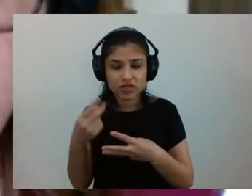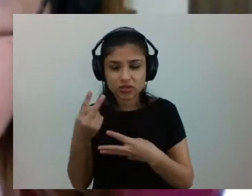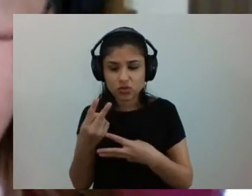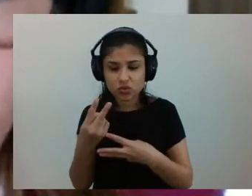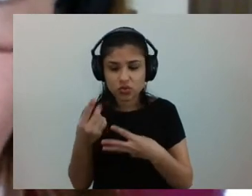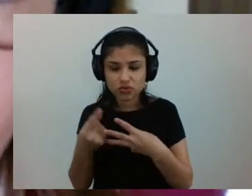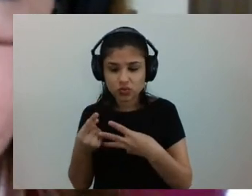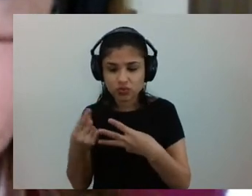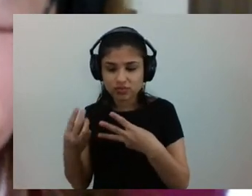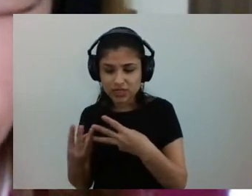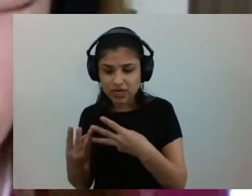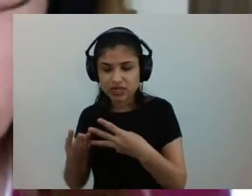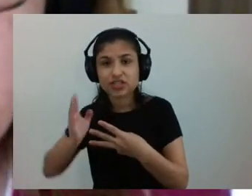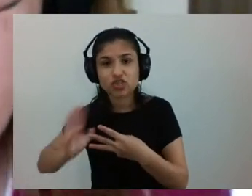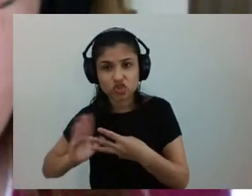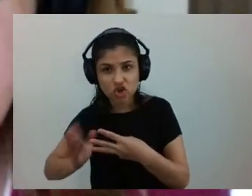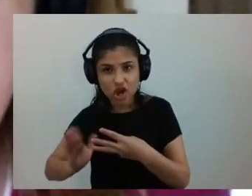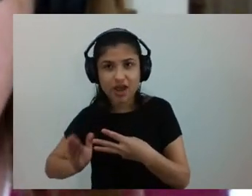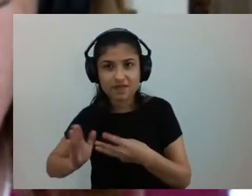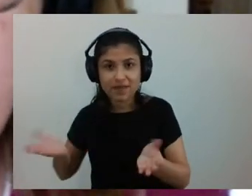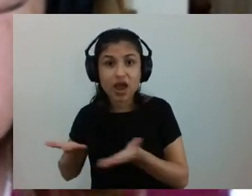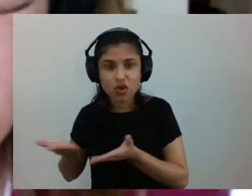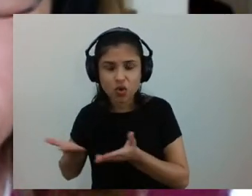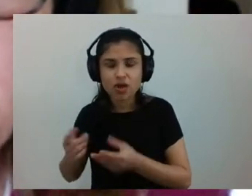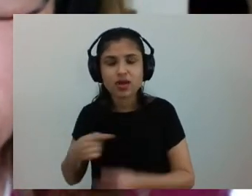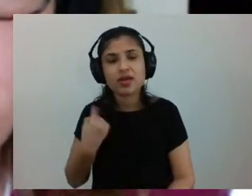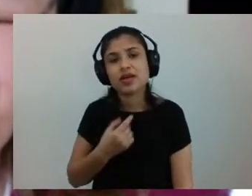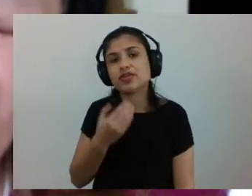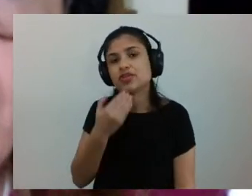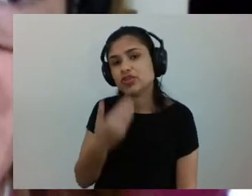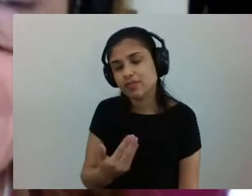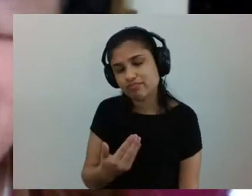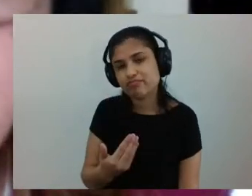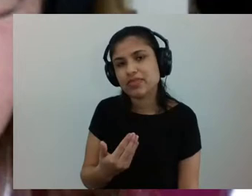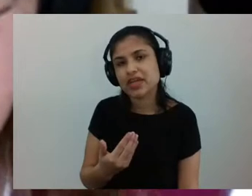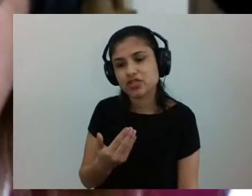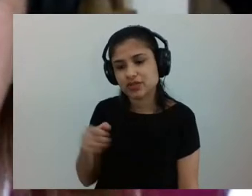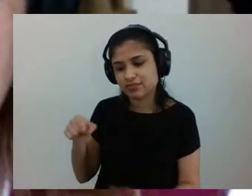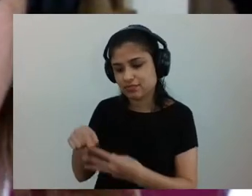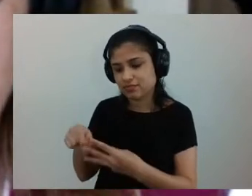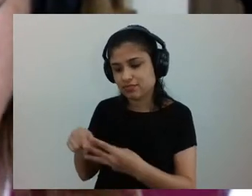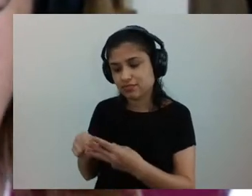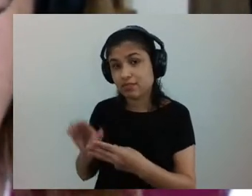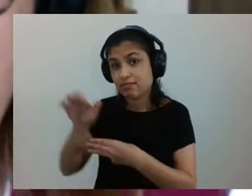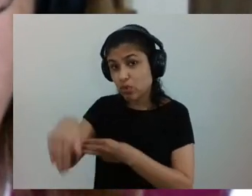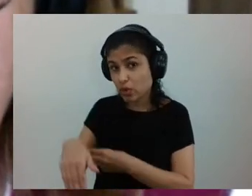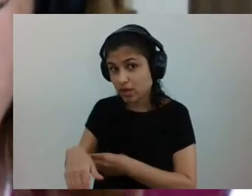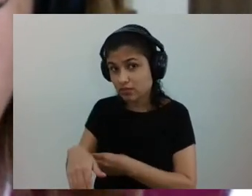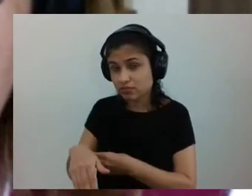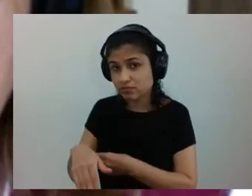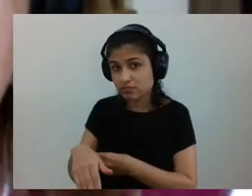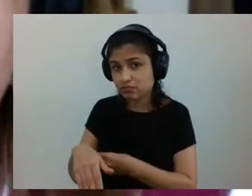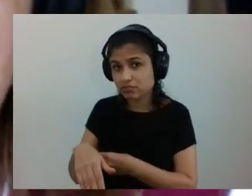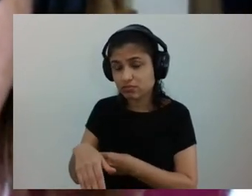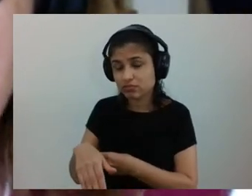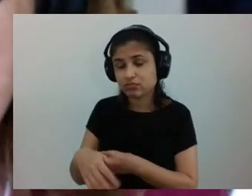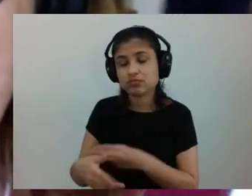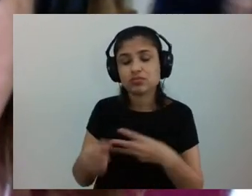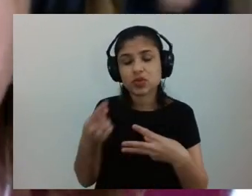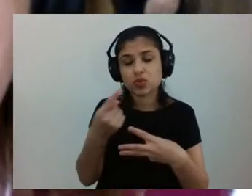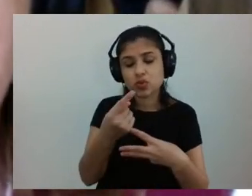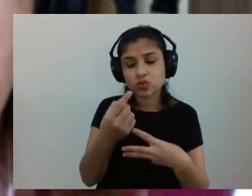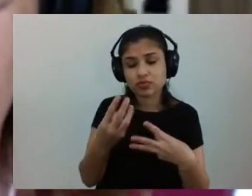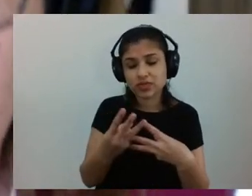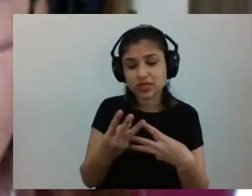foi feita agora, a gente solicita que ela seja pulada e que se vá depois para 1-3-2, então ficaria